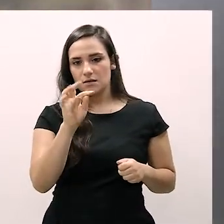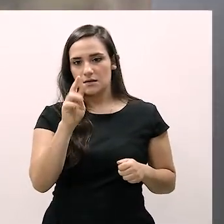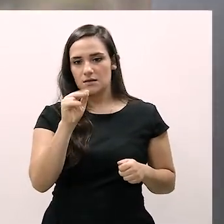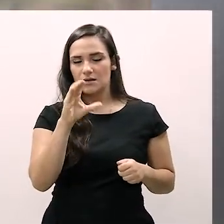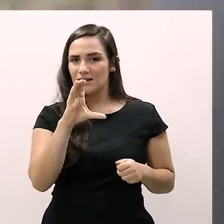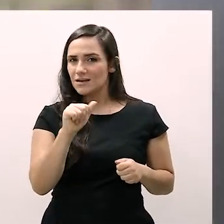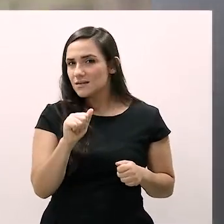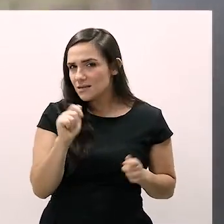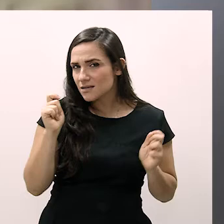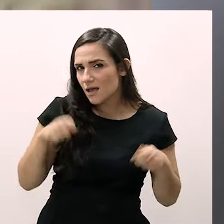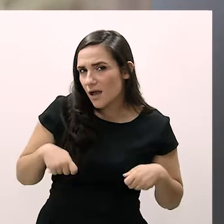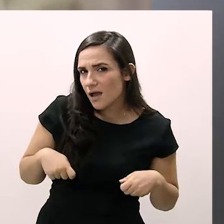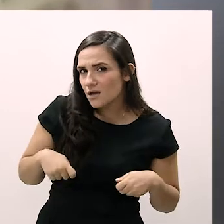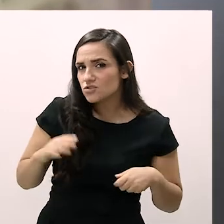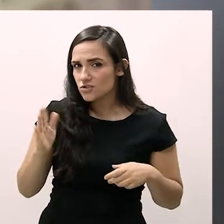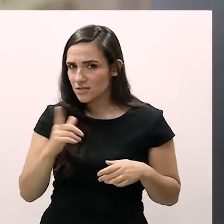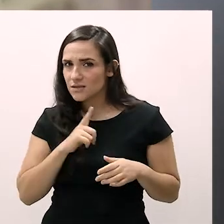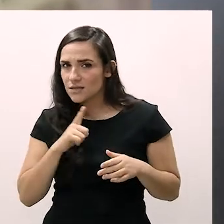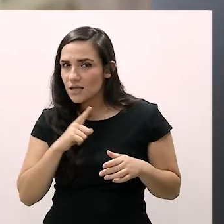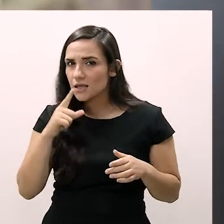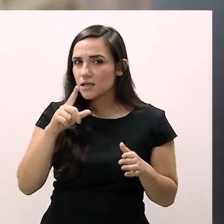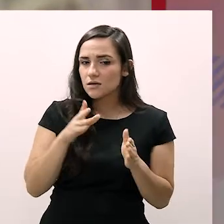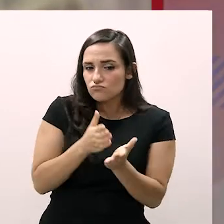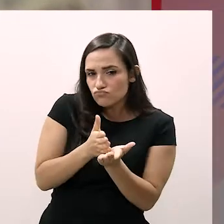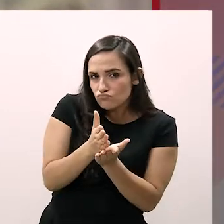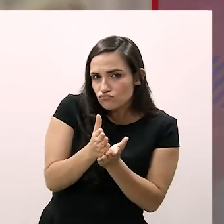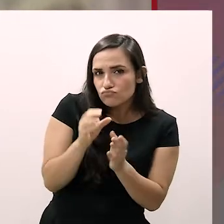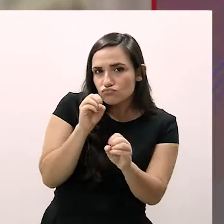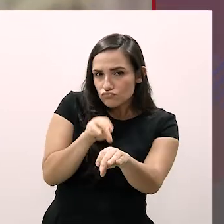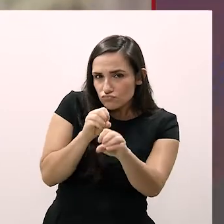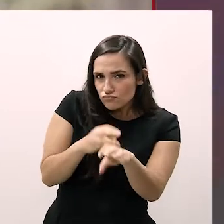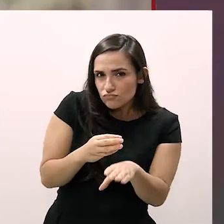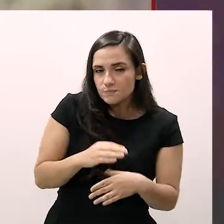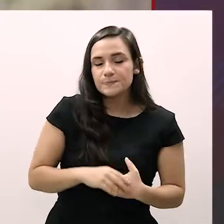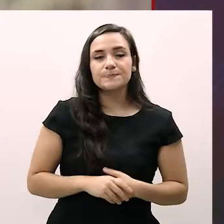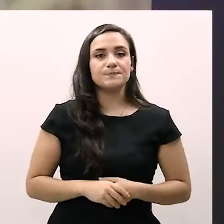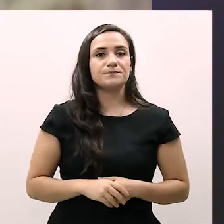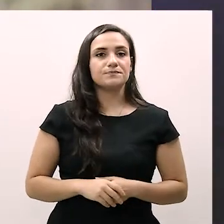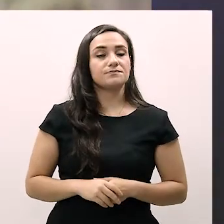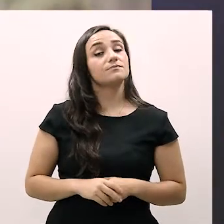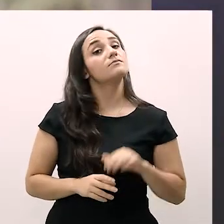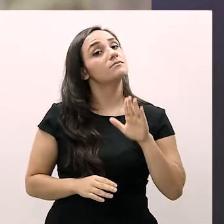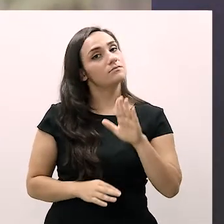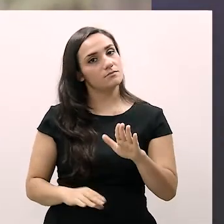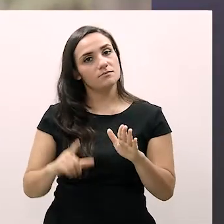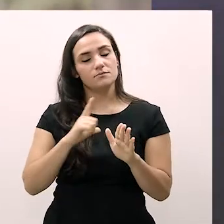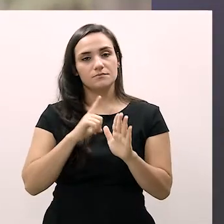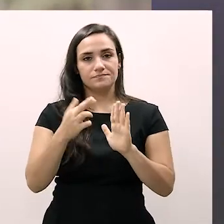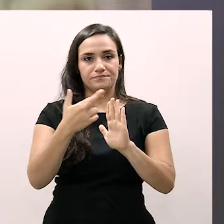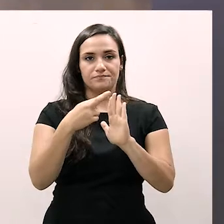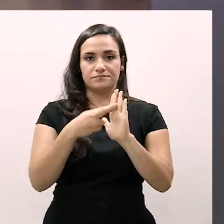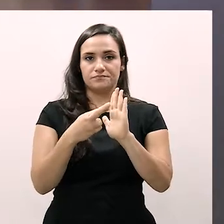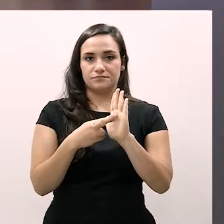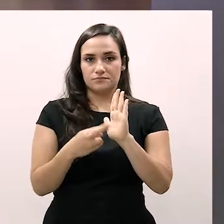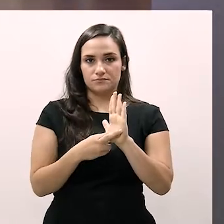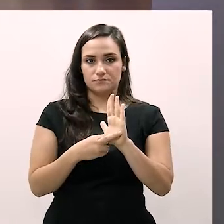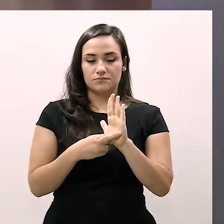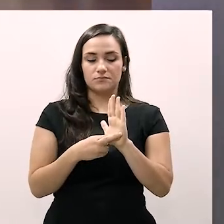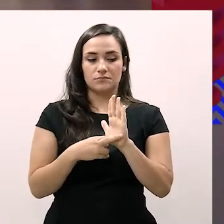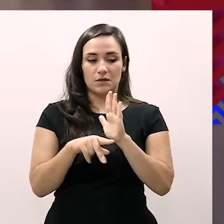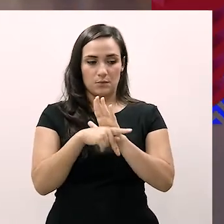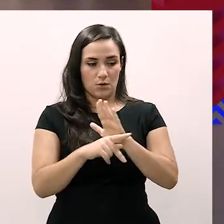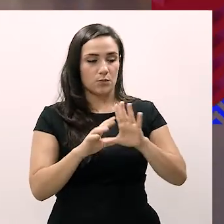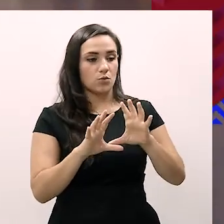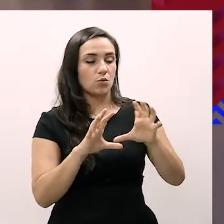nesse sentido? A regulamentação da Sociedade de